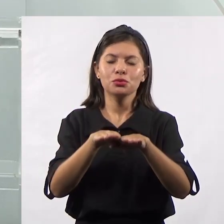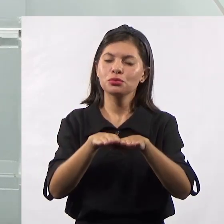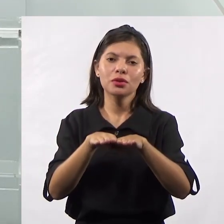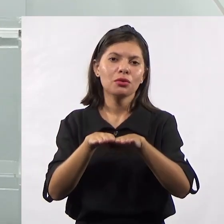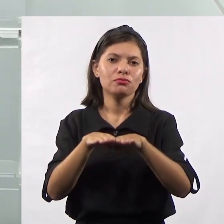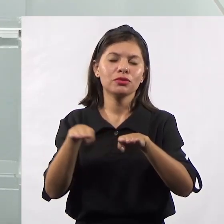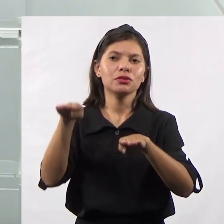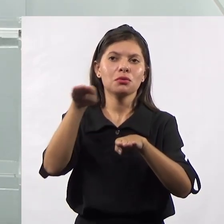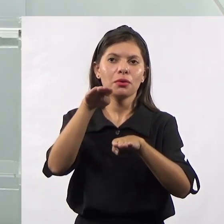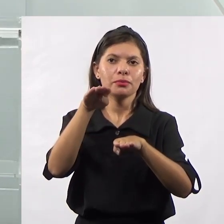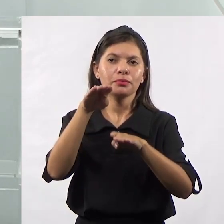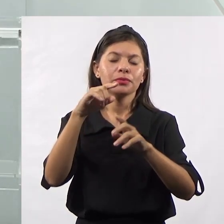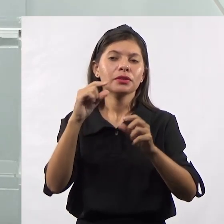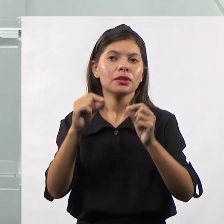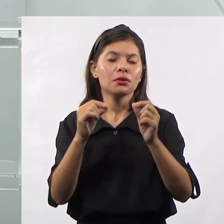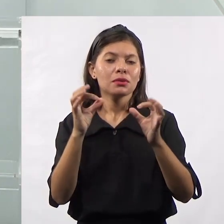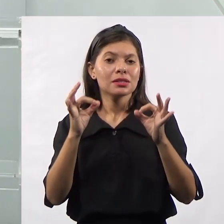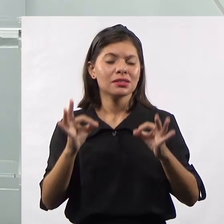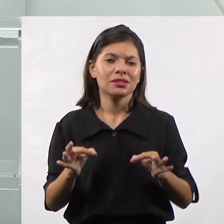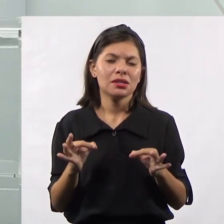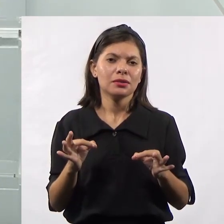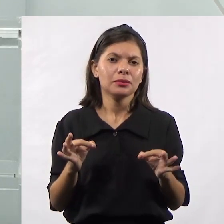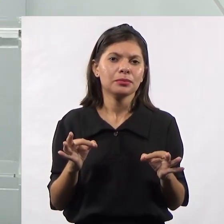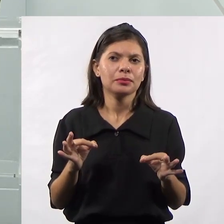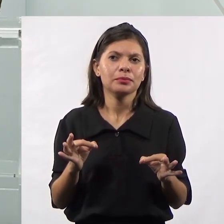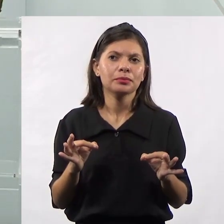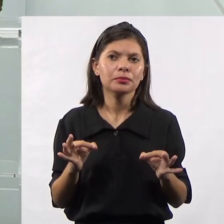desigualdade. Então, vocês vão perceber que é lícito